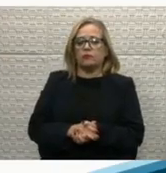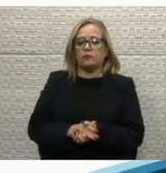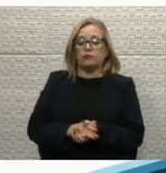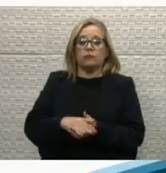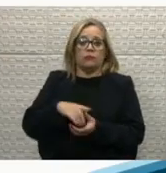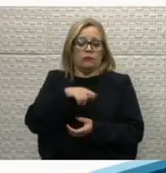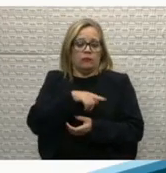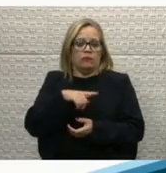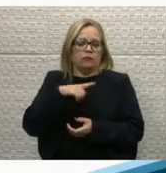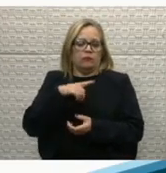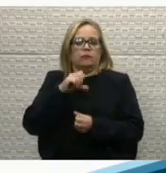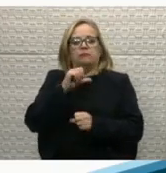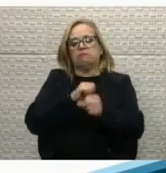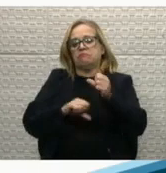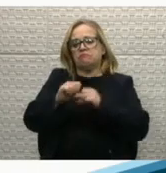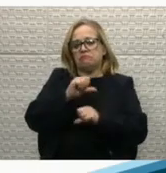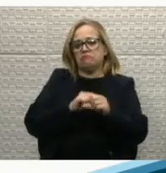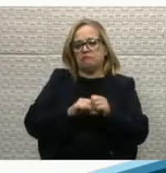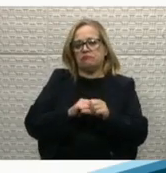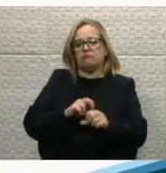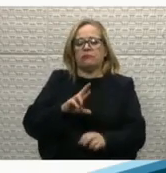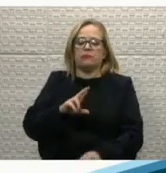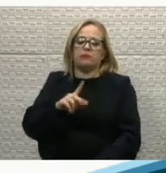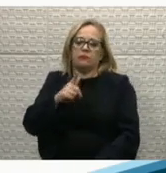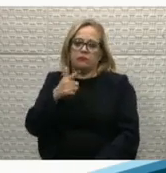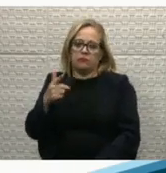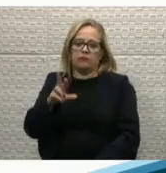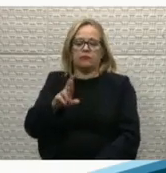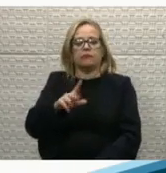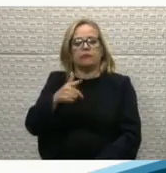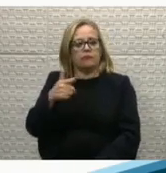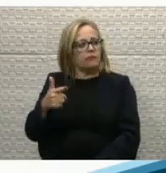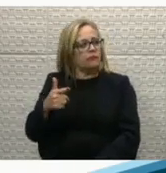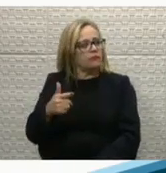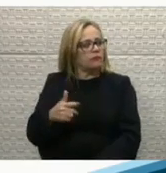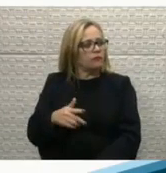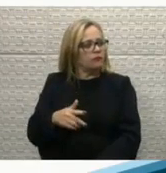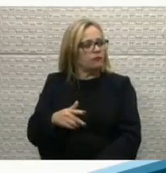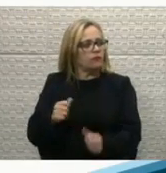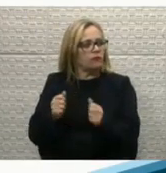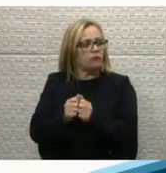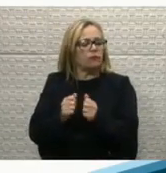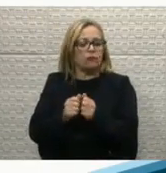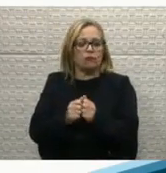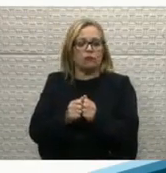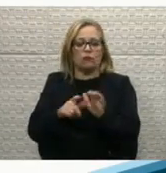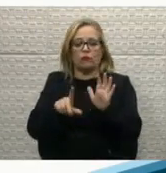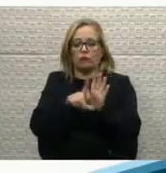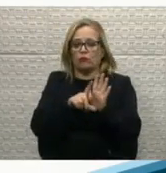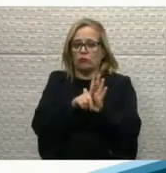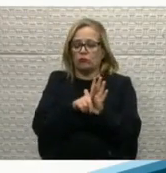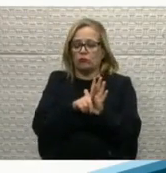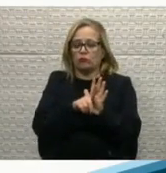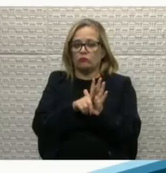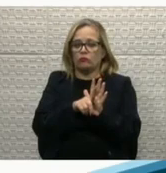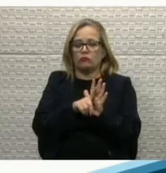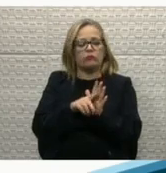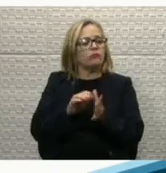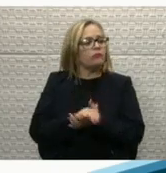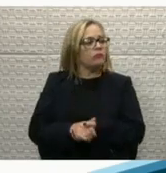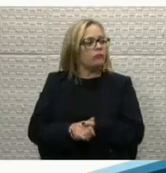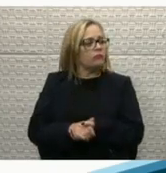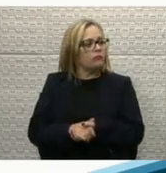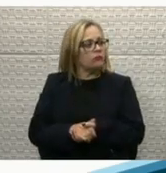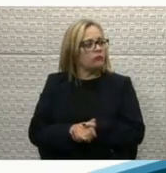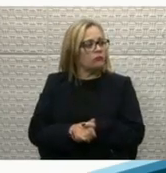uma transformação de R2 em R2 com a sua lei de formação, com a sua expressão.